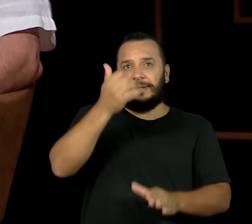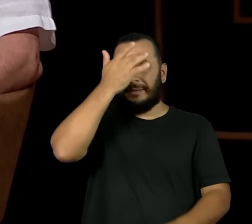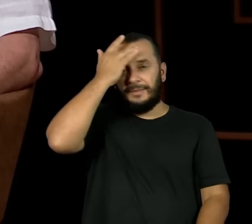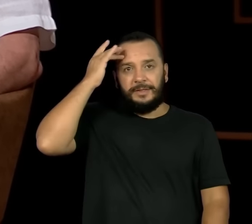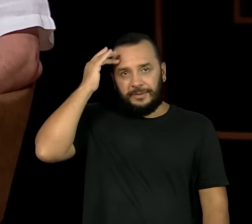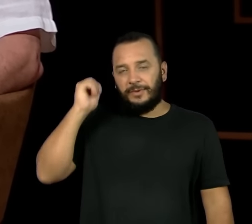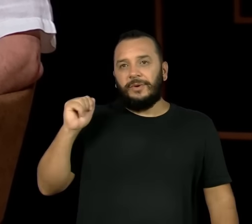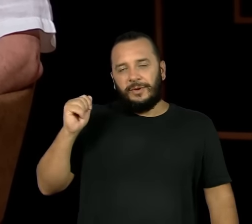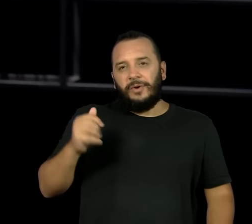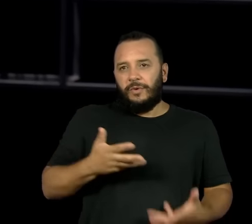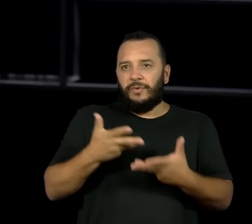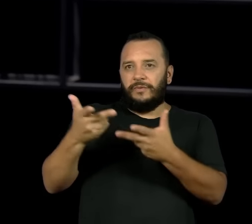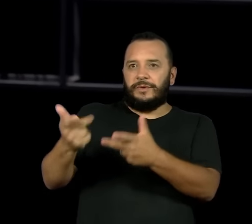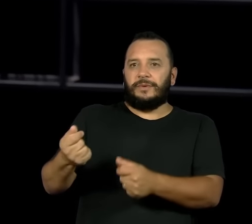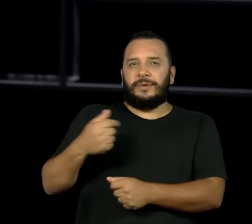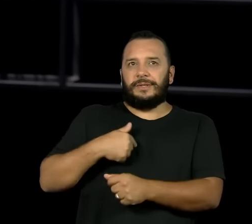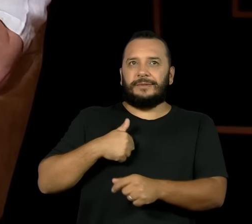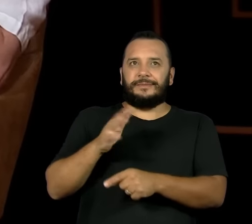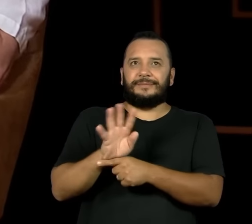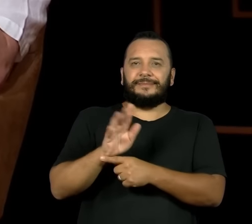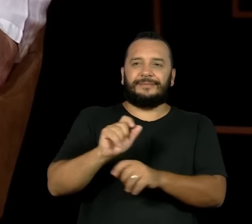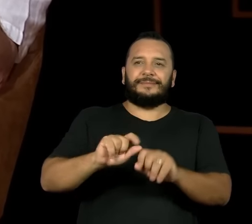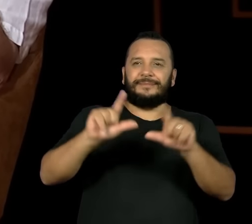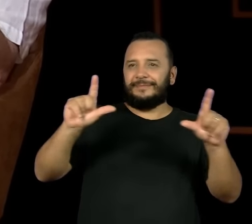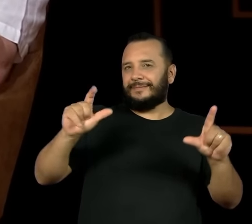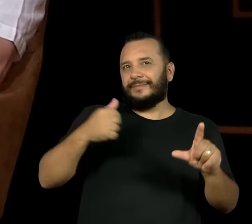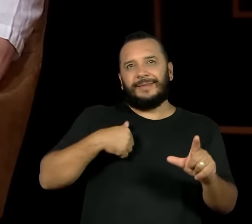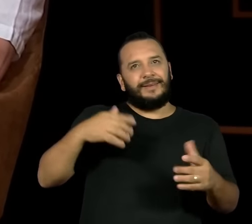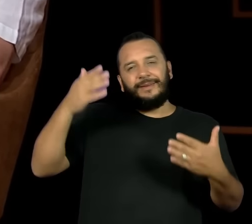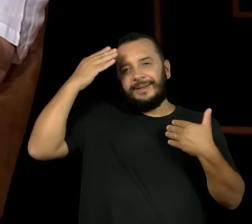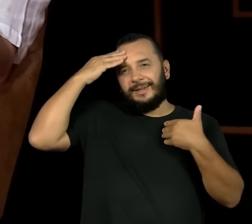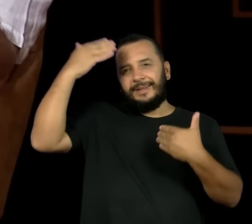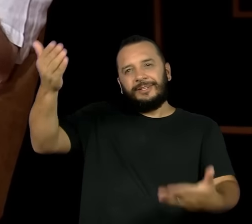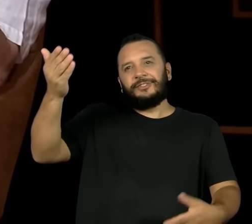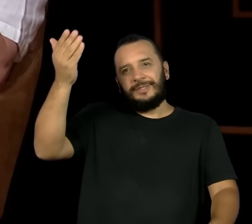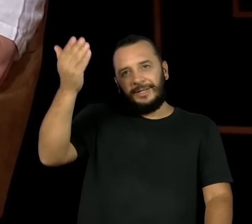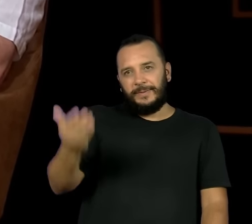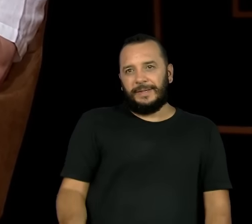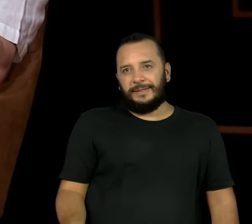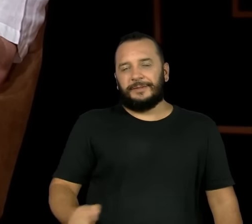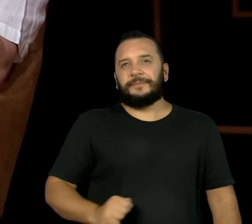me convidou pro cinema eu só tenho gratidão assim porque